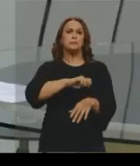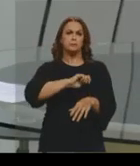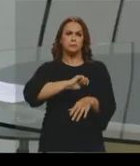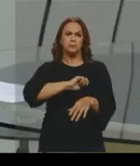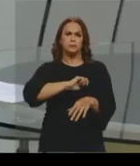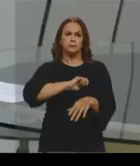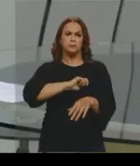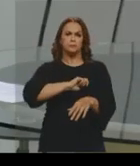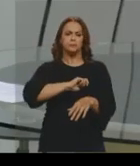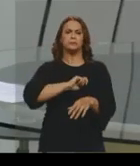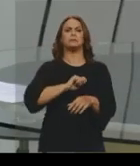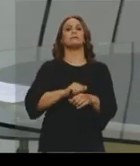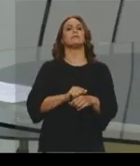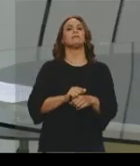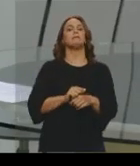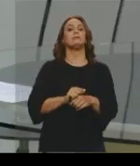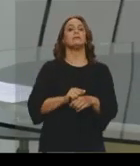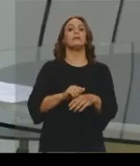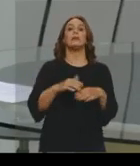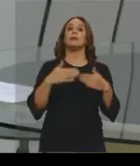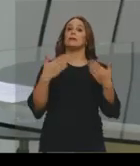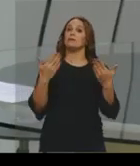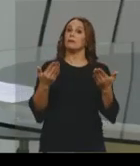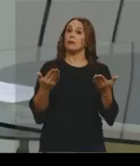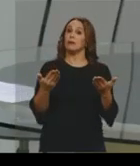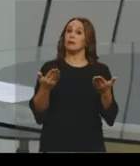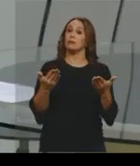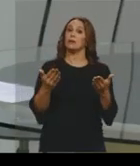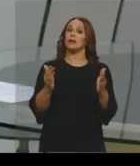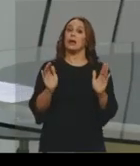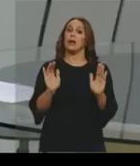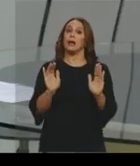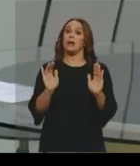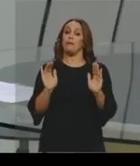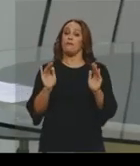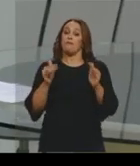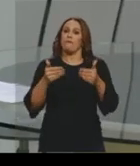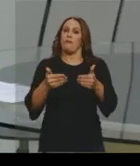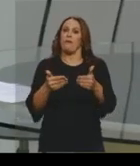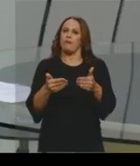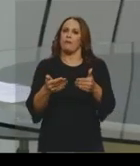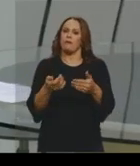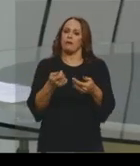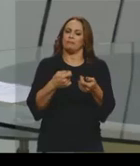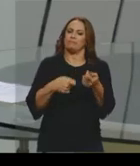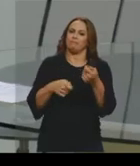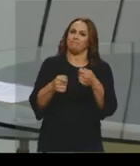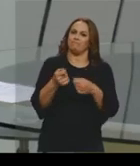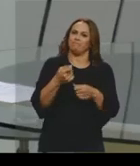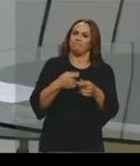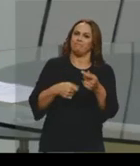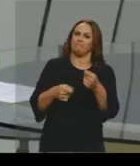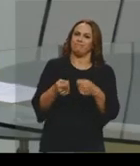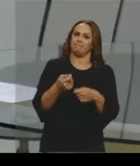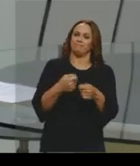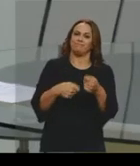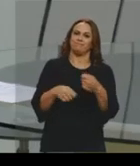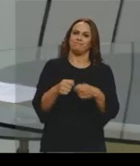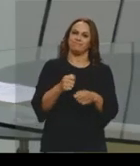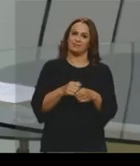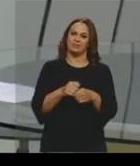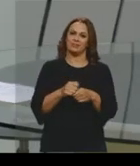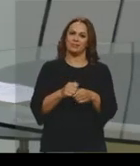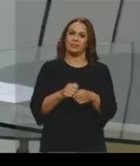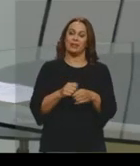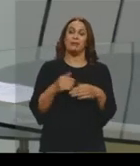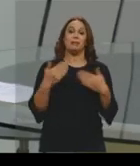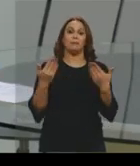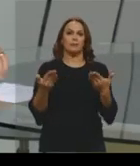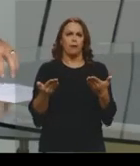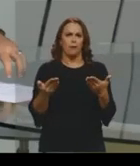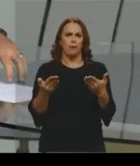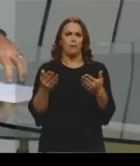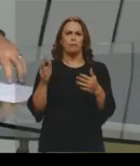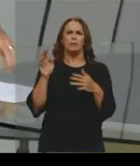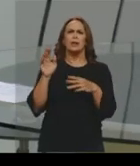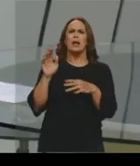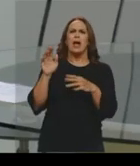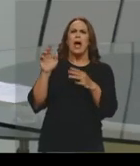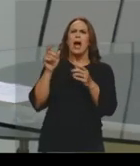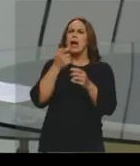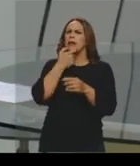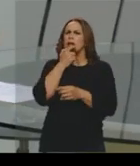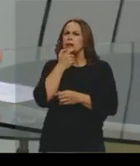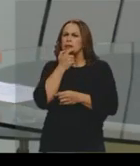no aspecto econômico, né? Para a Inglaterra, considerou-se ser mais interessante que ela